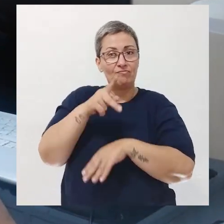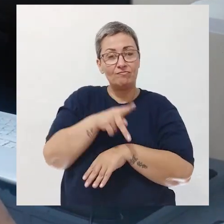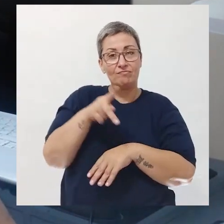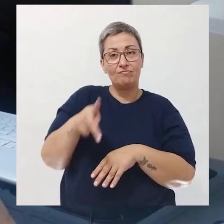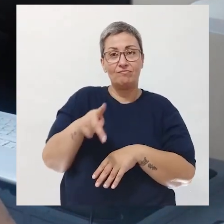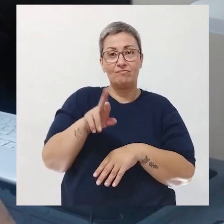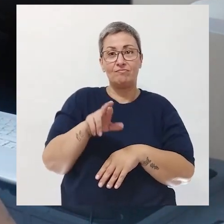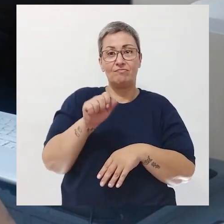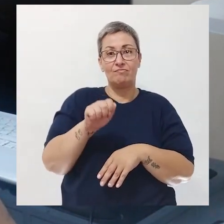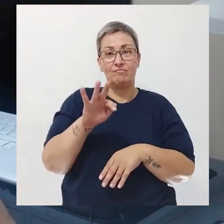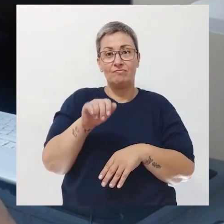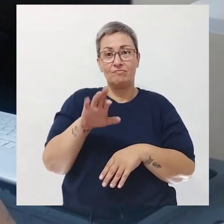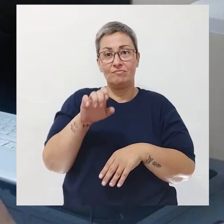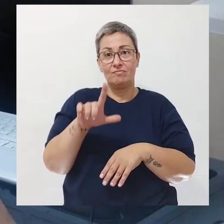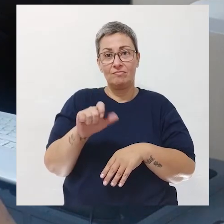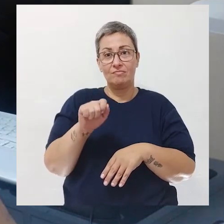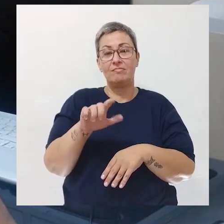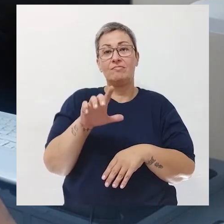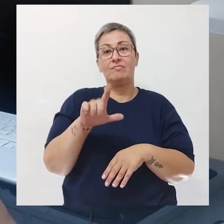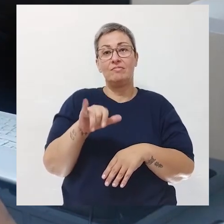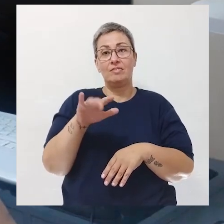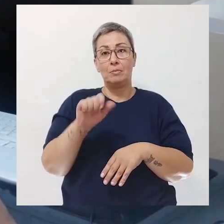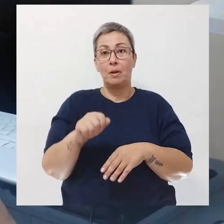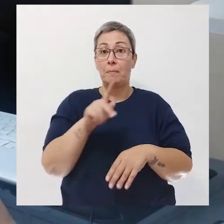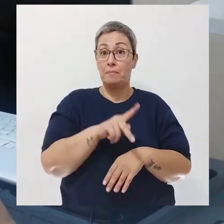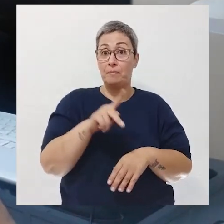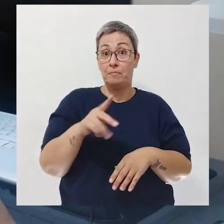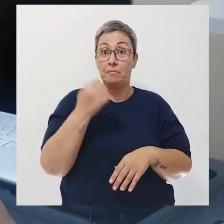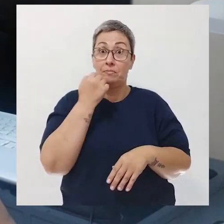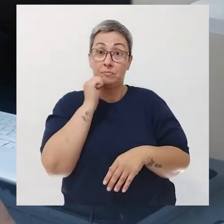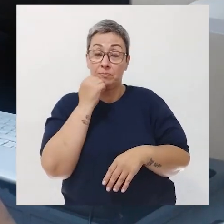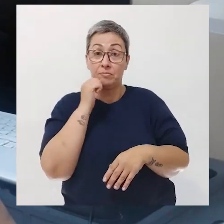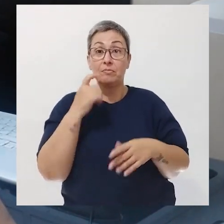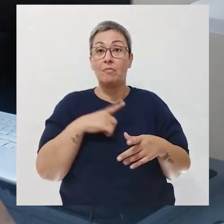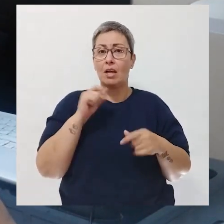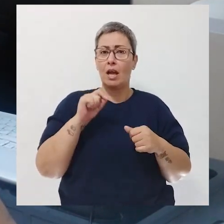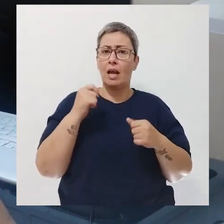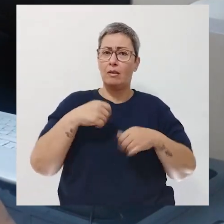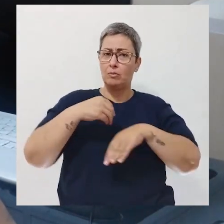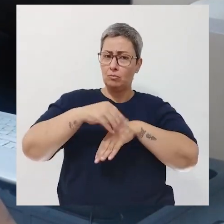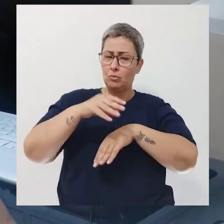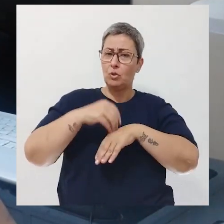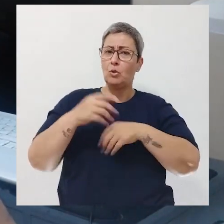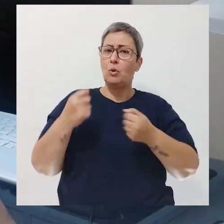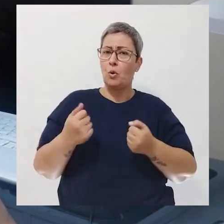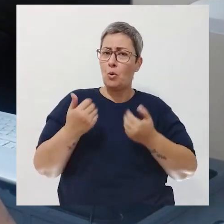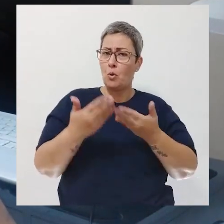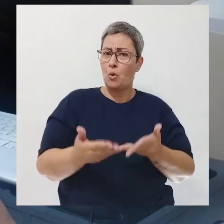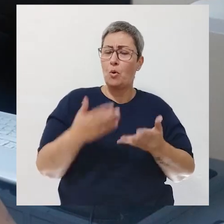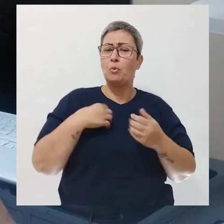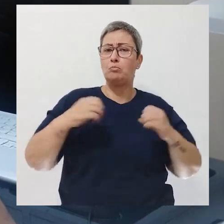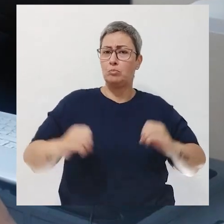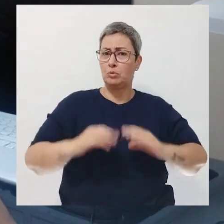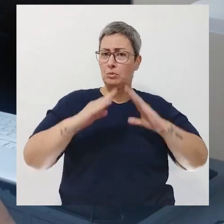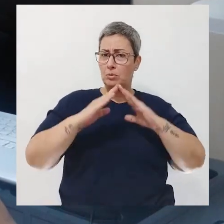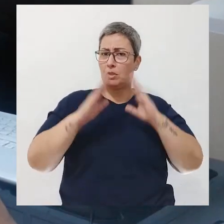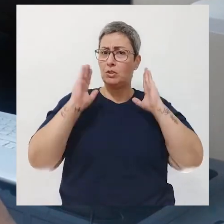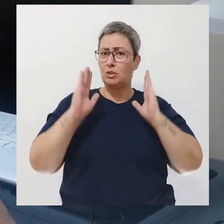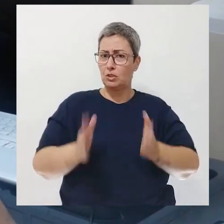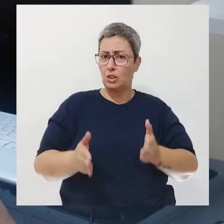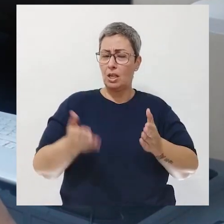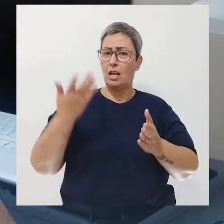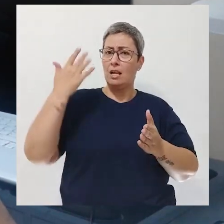nós vamos assistir um vídeo da professora Rafaela Lima, professora de ciências. Ela trouxe muitas